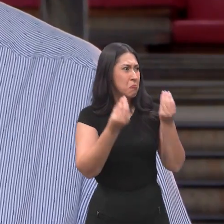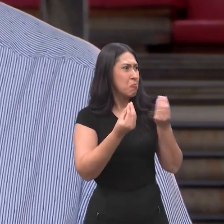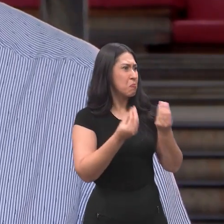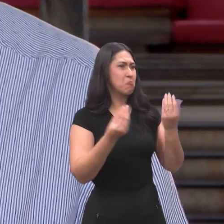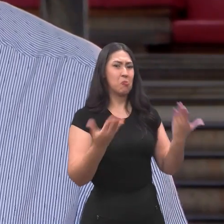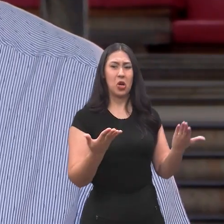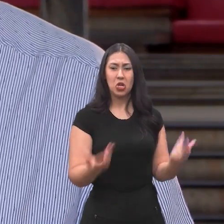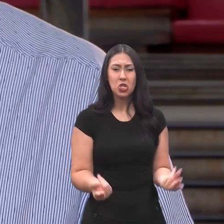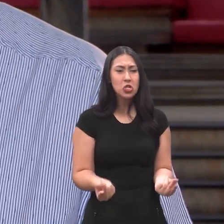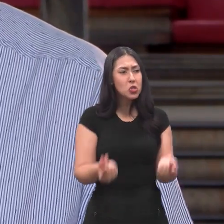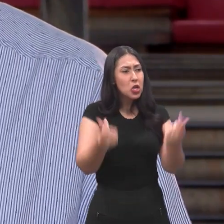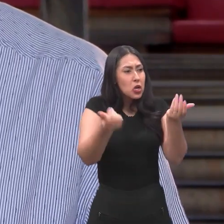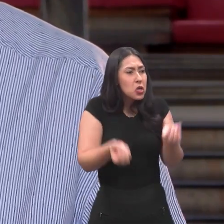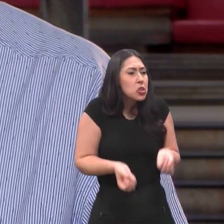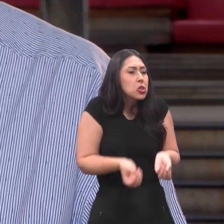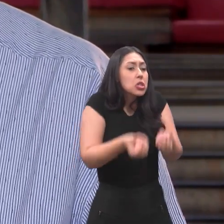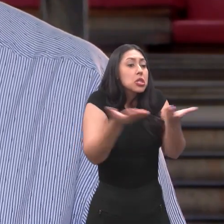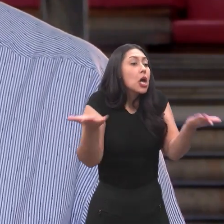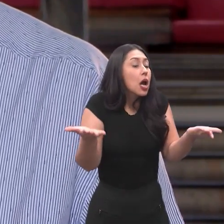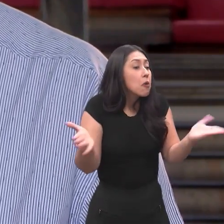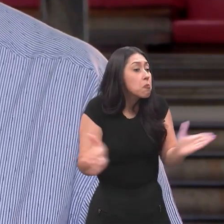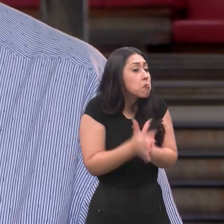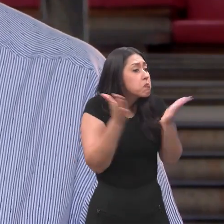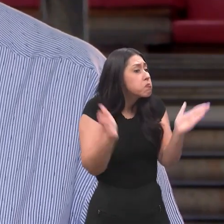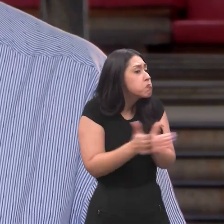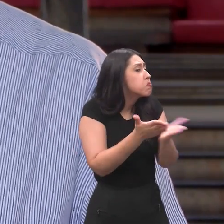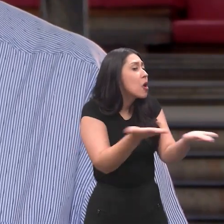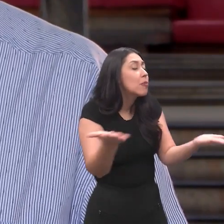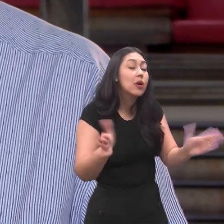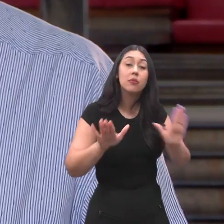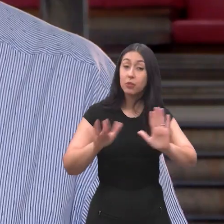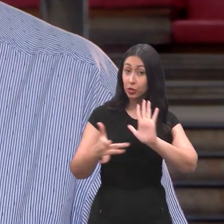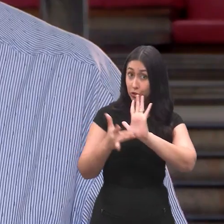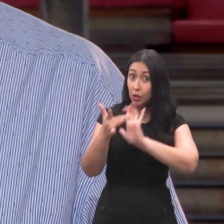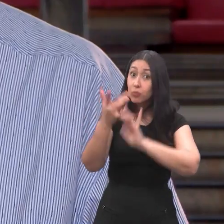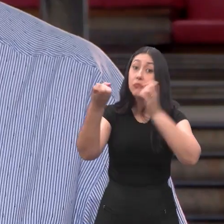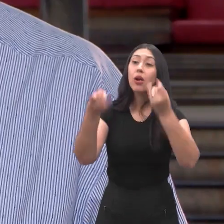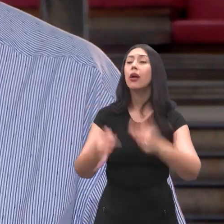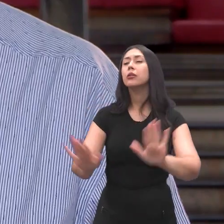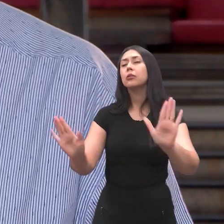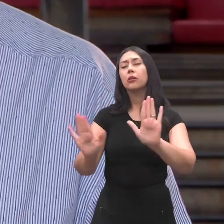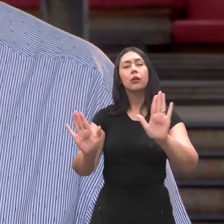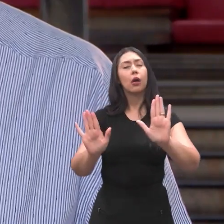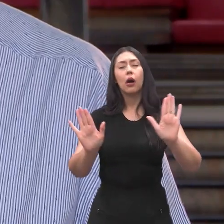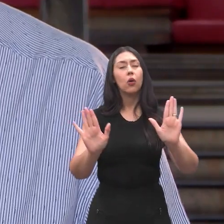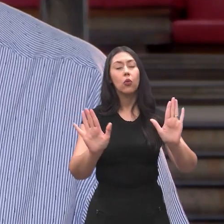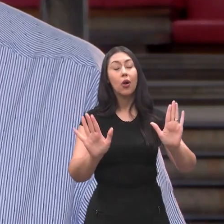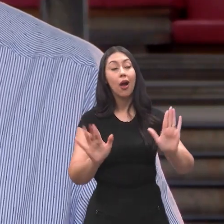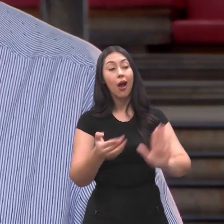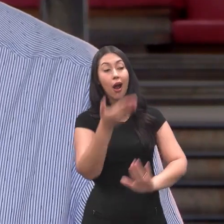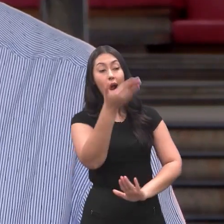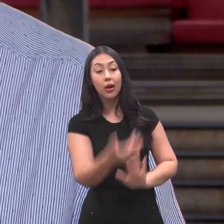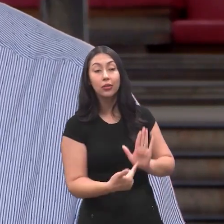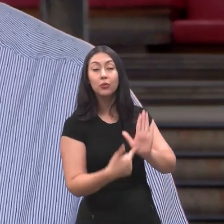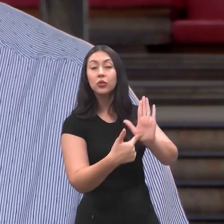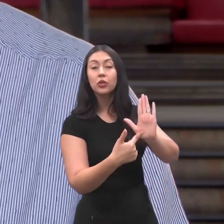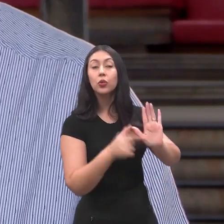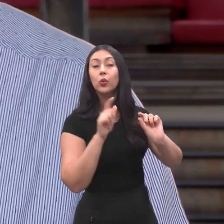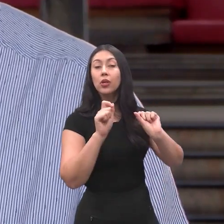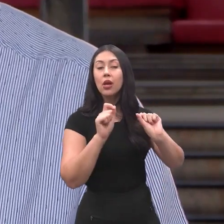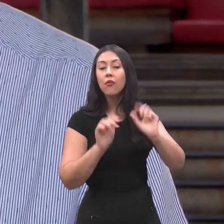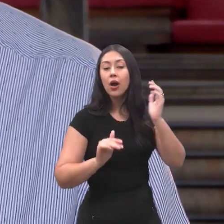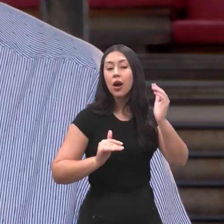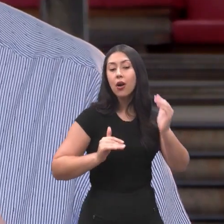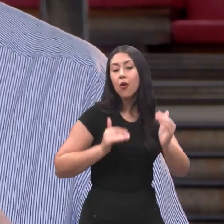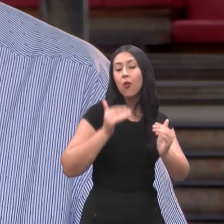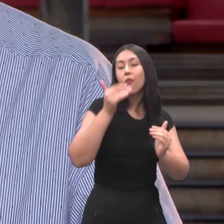escandalizado, dizendo que devia usar aquele dinheiro para os pobres. Mas Jesus diz, não, ela está antecipando o que vai acontecer comigo